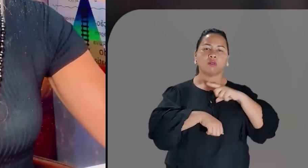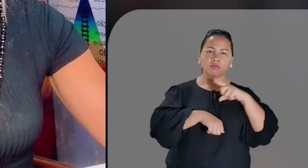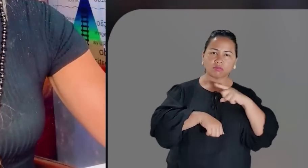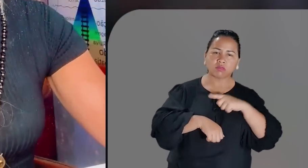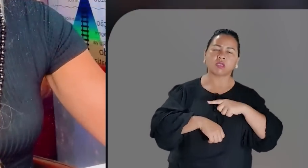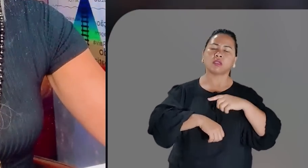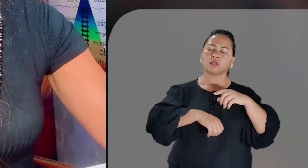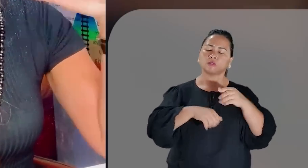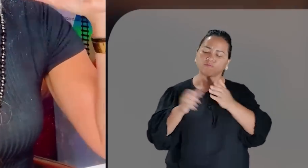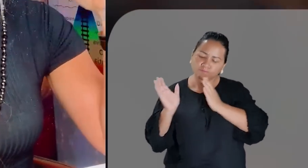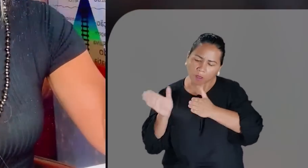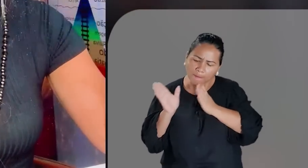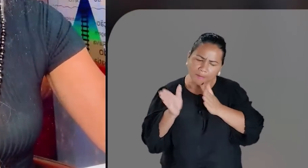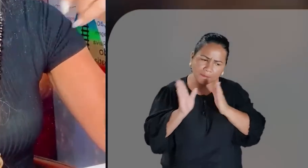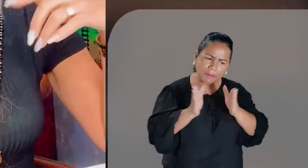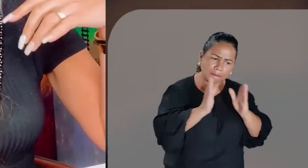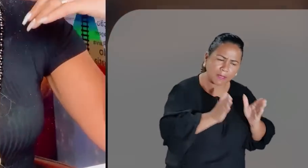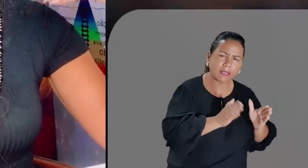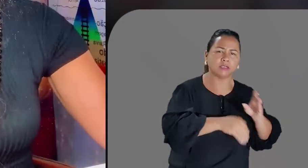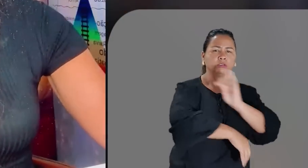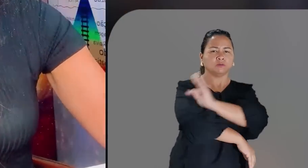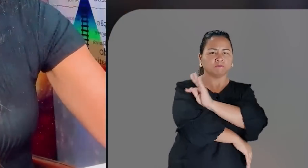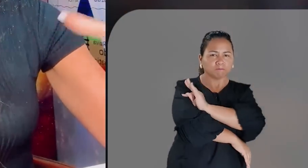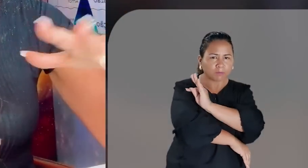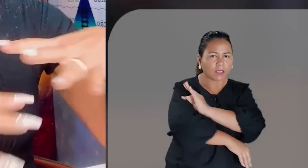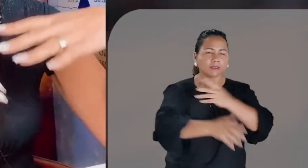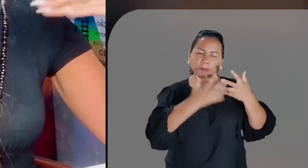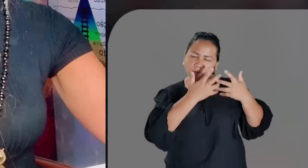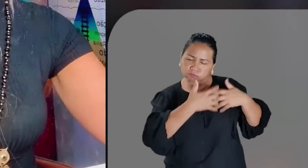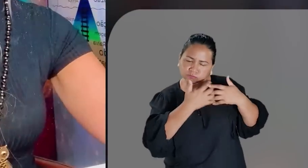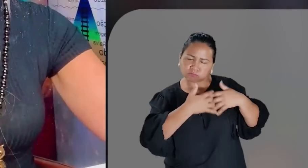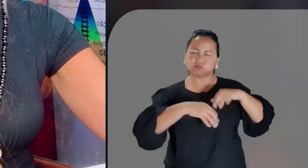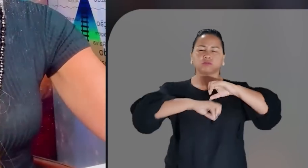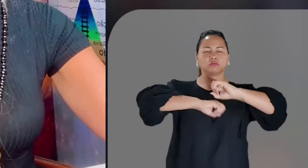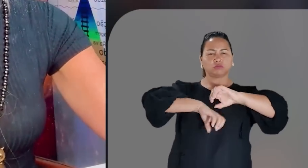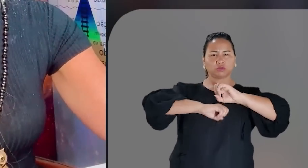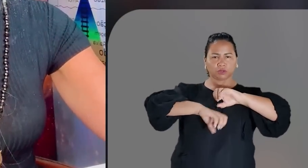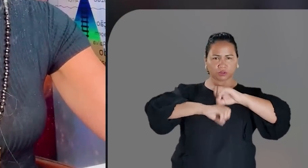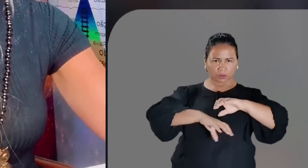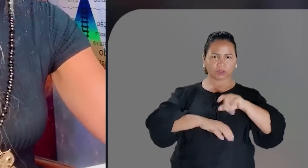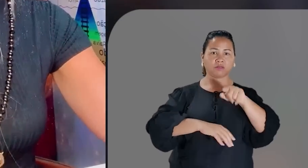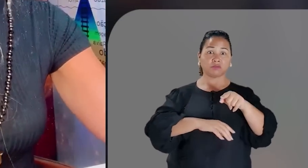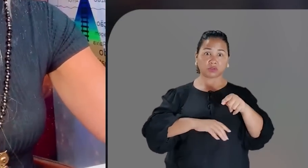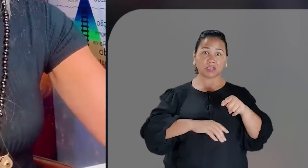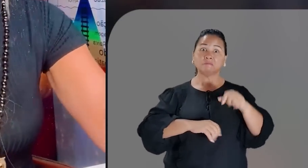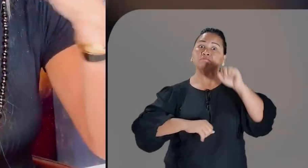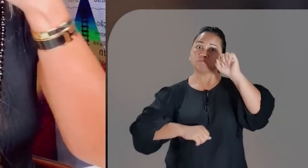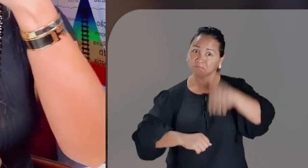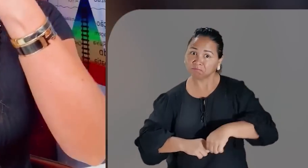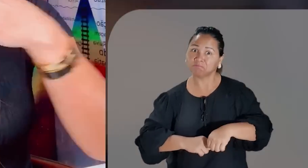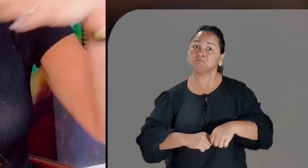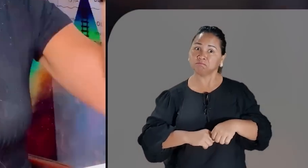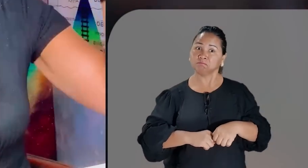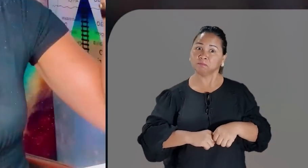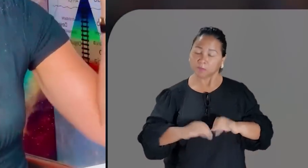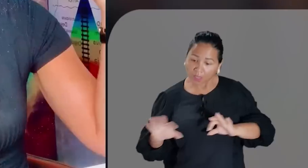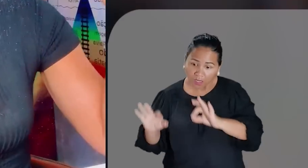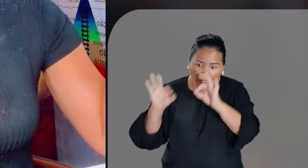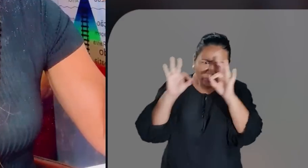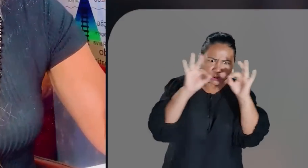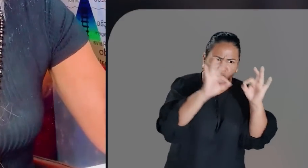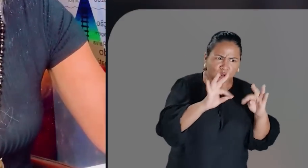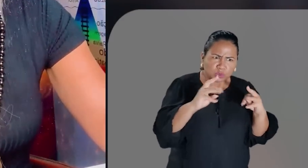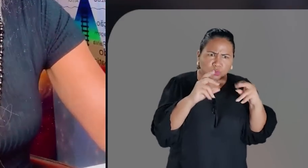continua nesse processo evolutivo, porque as fichas vão caindo, as crenças vão modificando, você vai entrando numa nova vida. Lógico, não há como isso não acontecer.